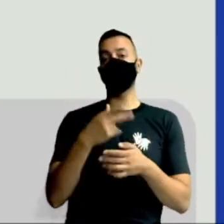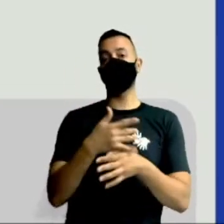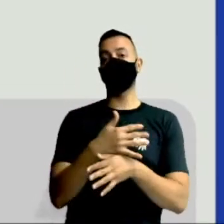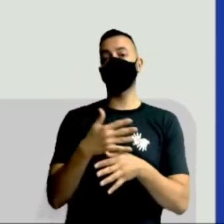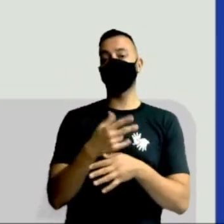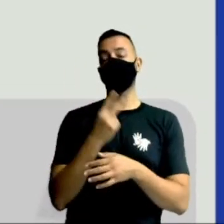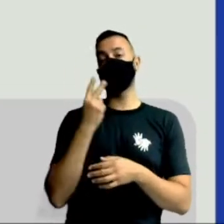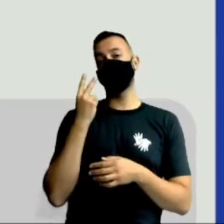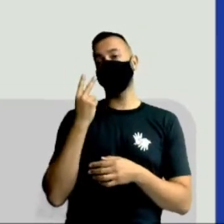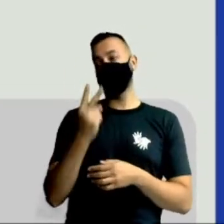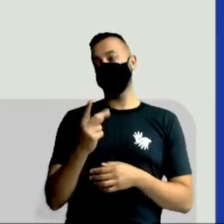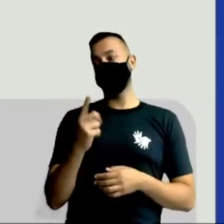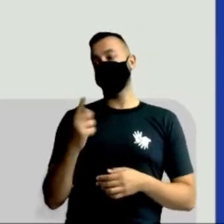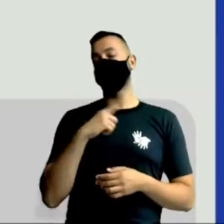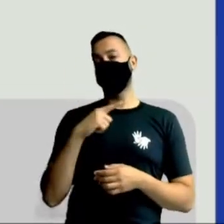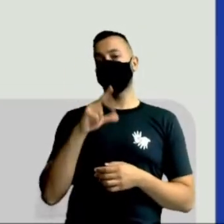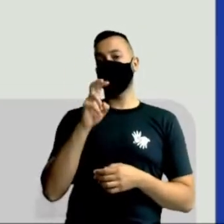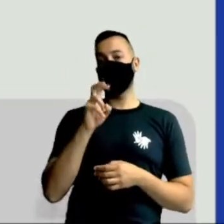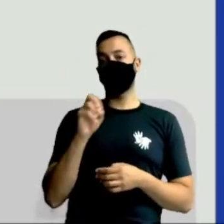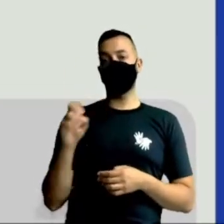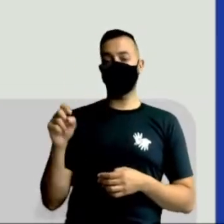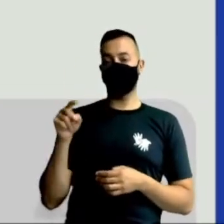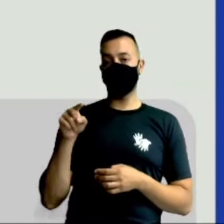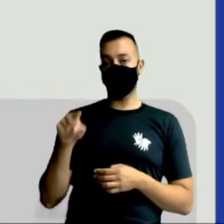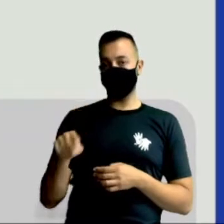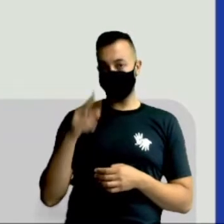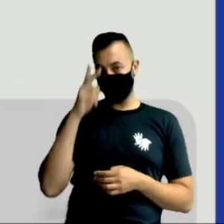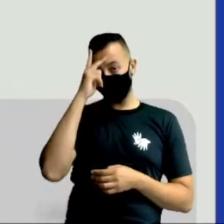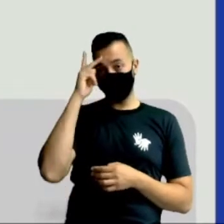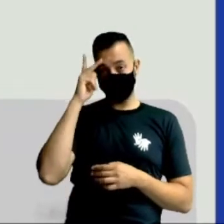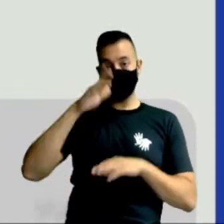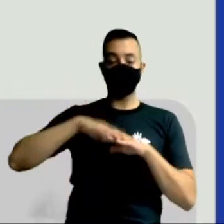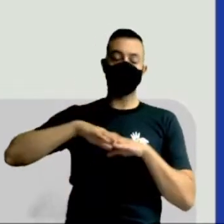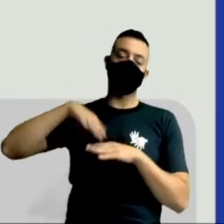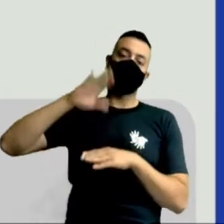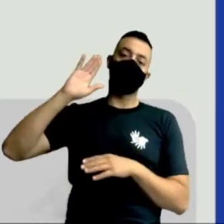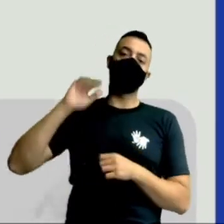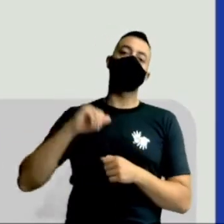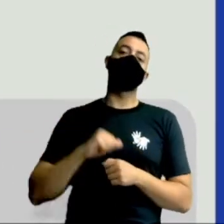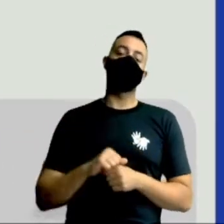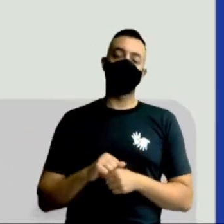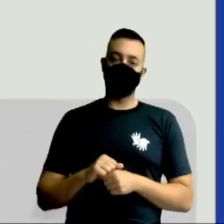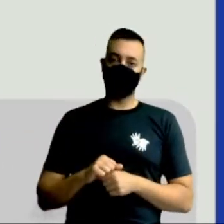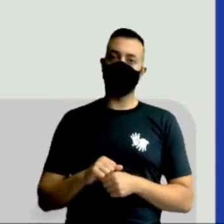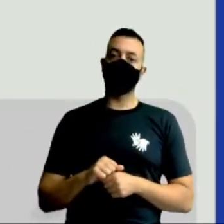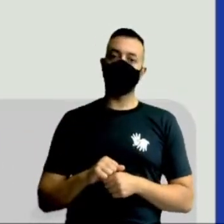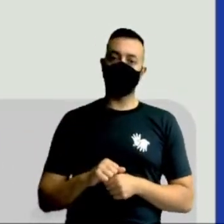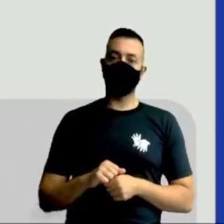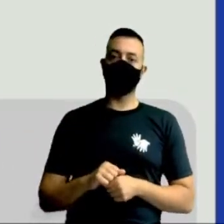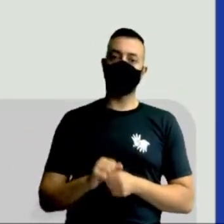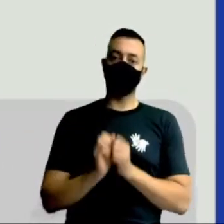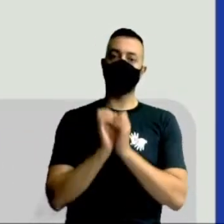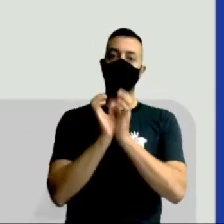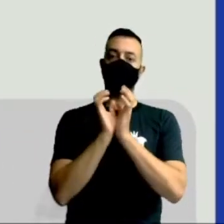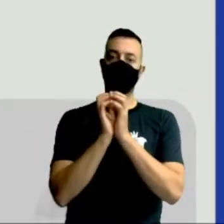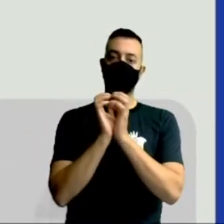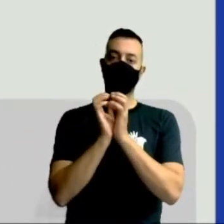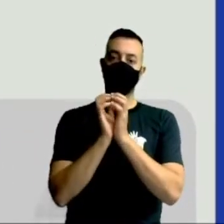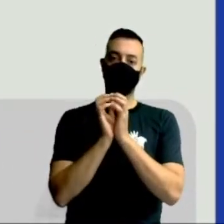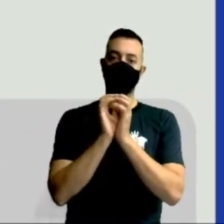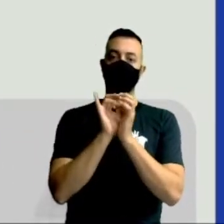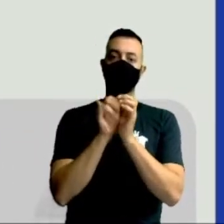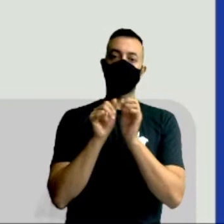pernambucanas possuem de 500 mil habitantes para cima, né? Mais de 500 mil habitantes. Recife